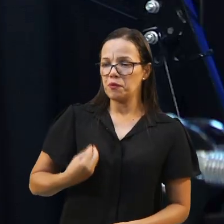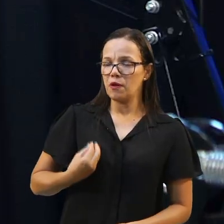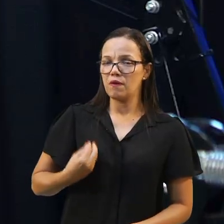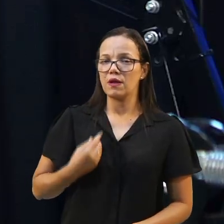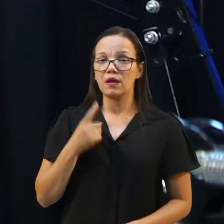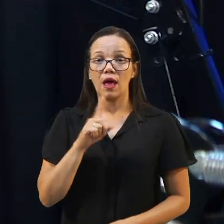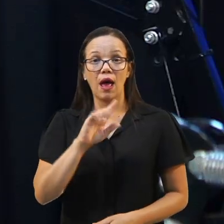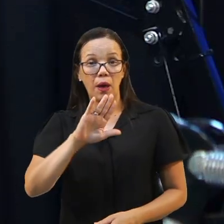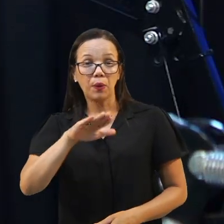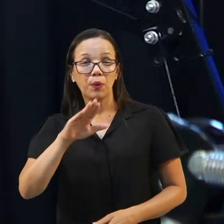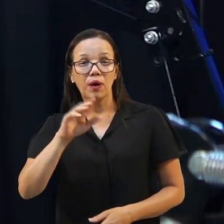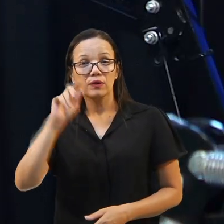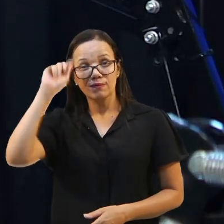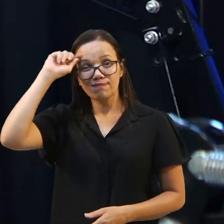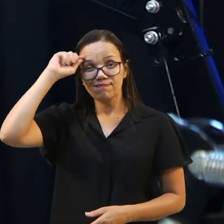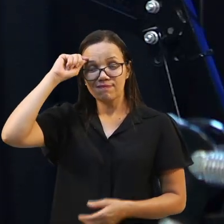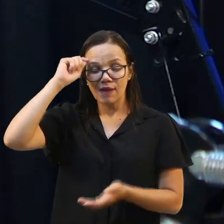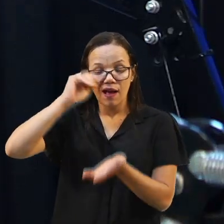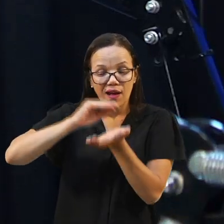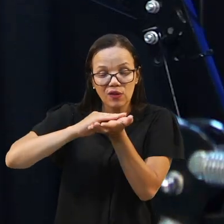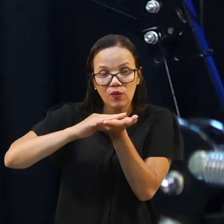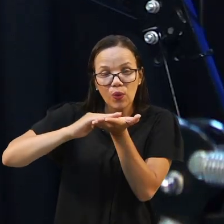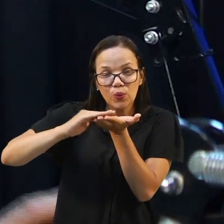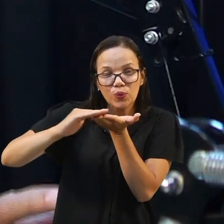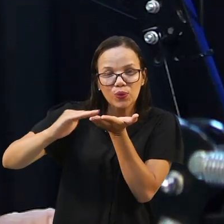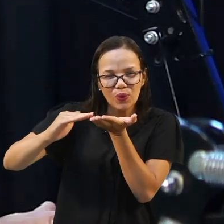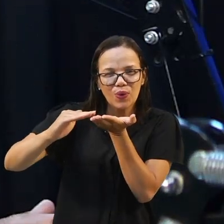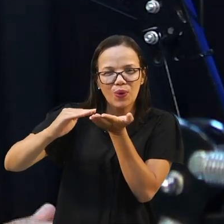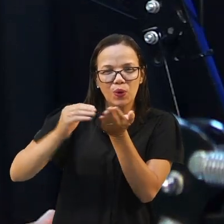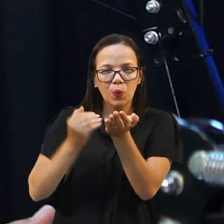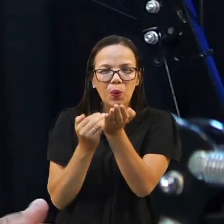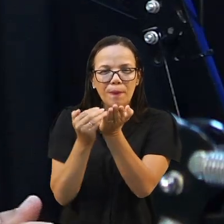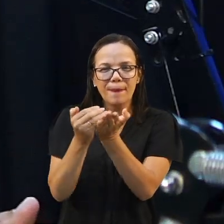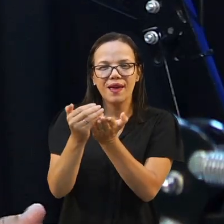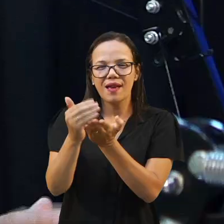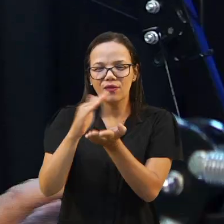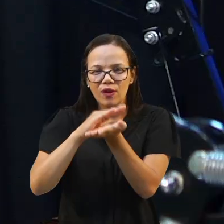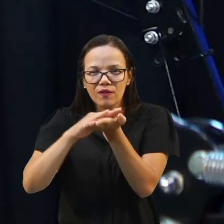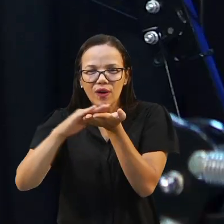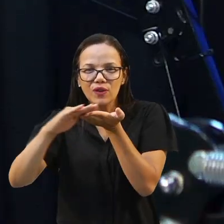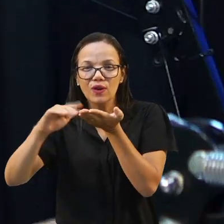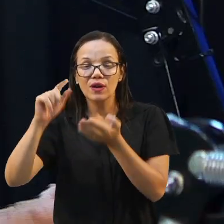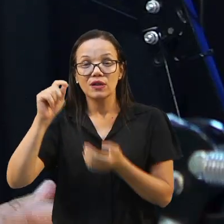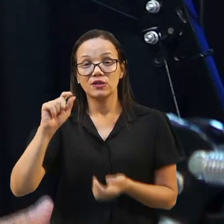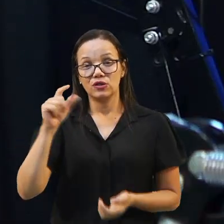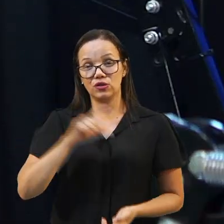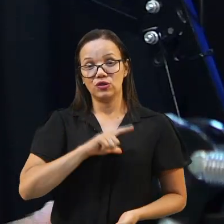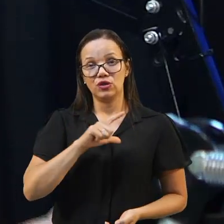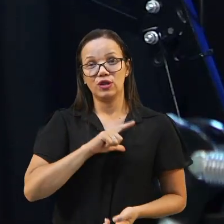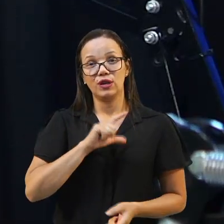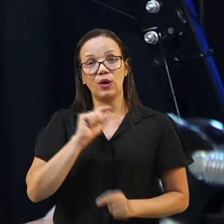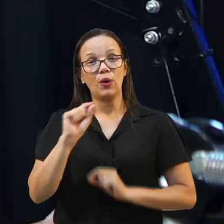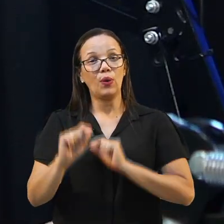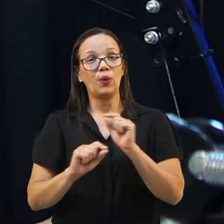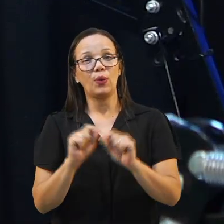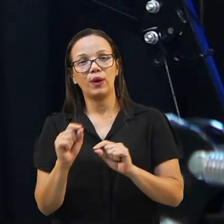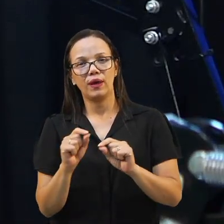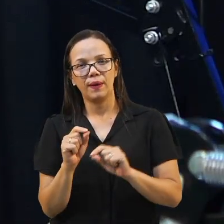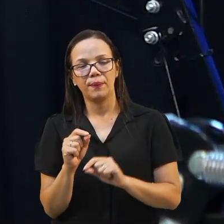da Vasconcelos Costa, porque inicialmente tinha um calçamento daquele pé de